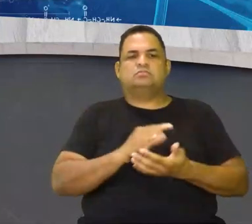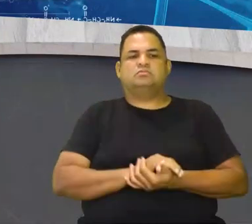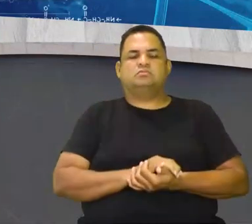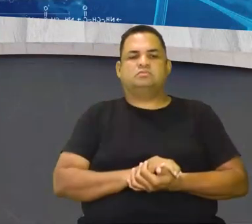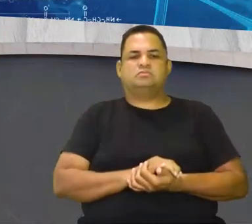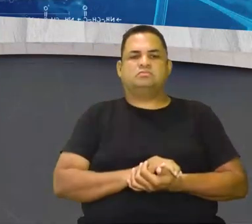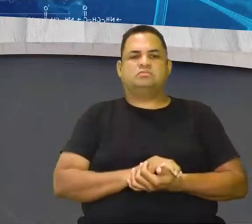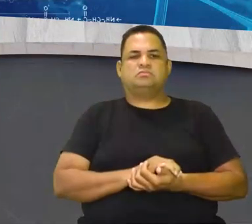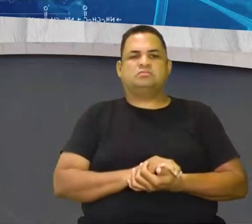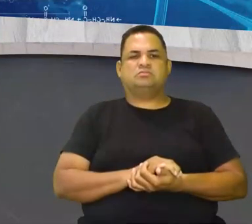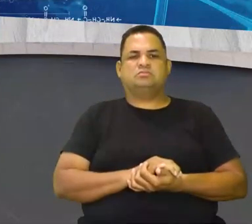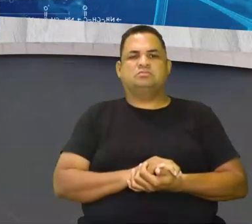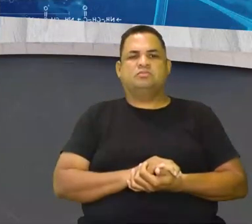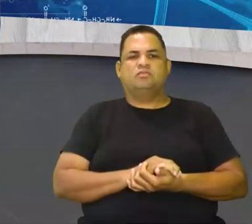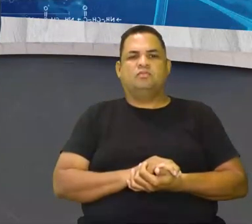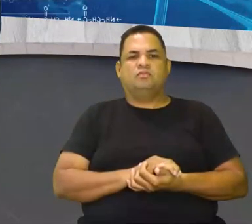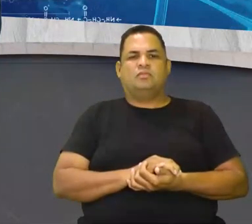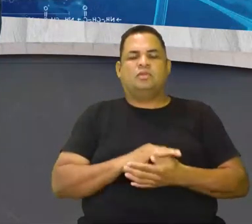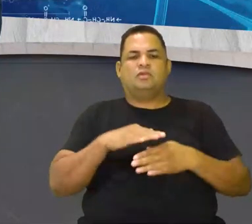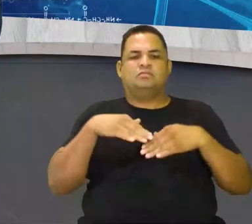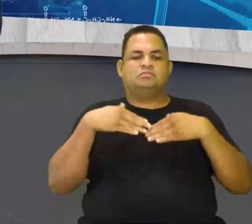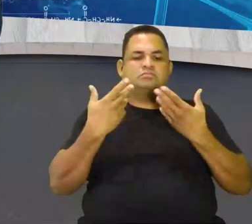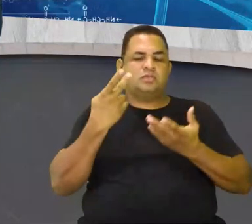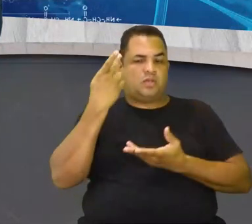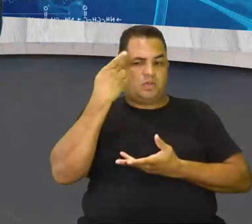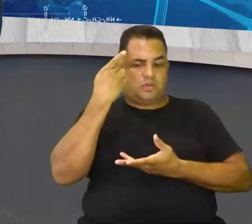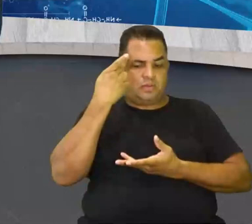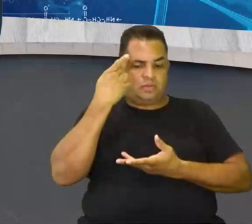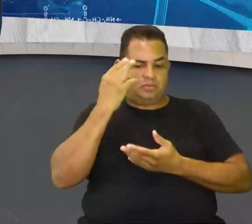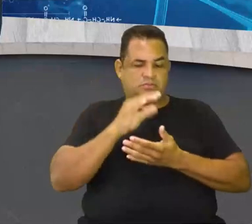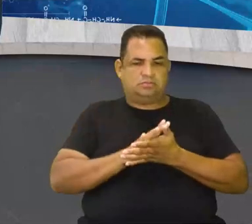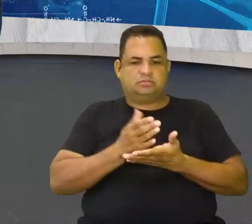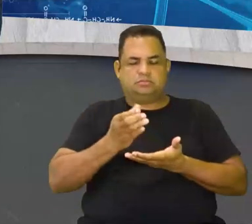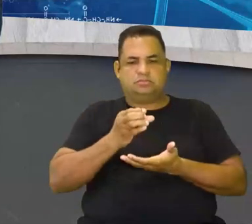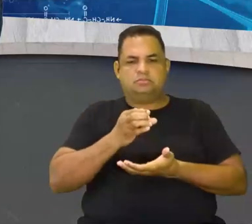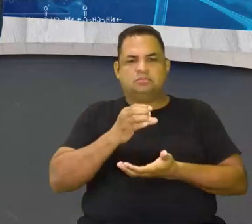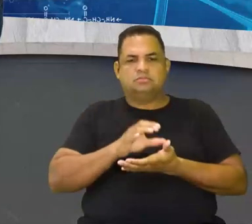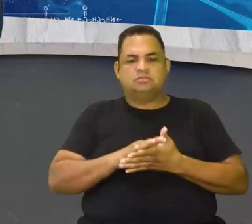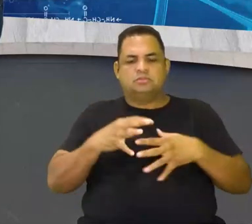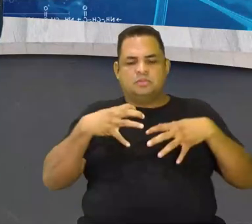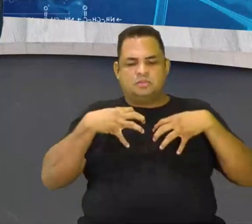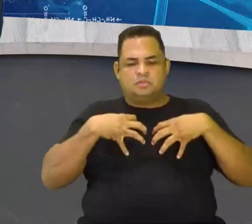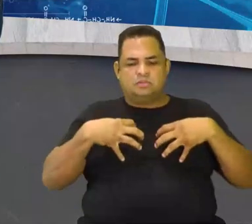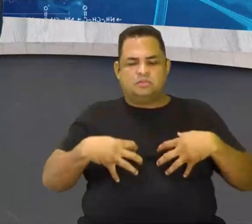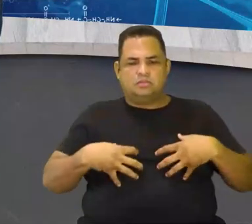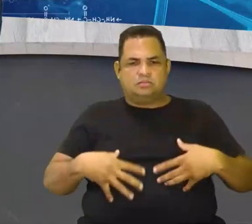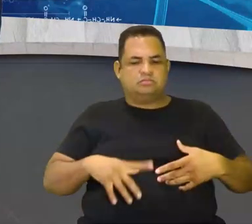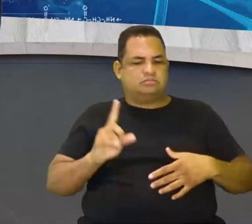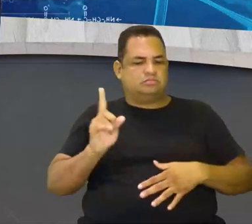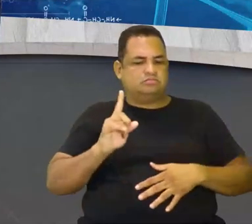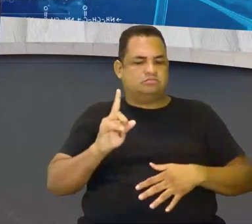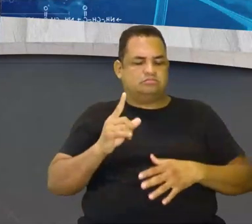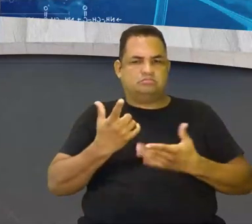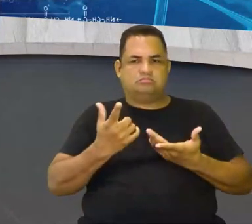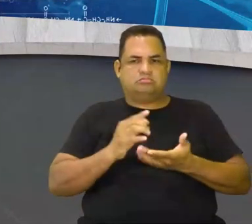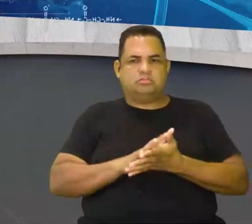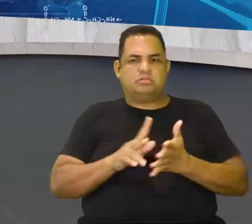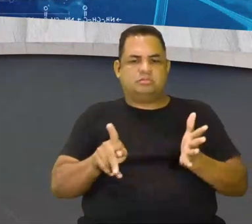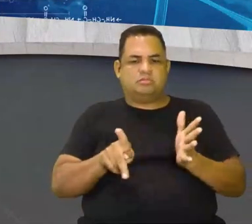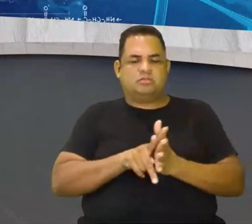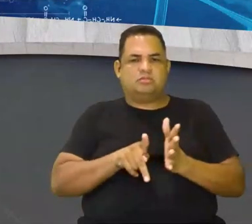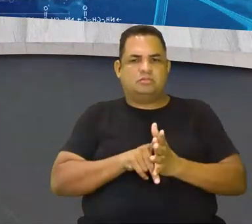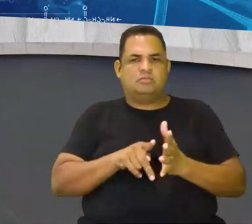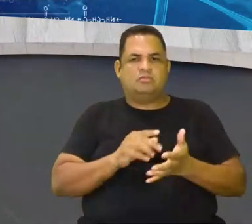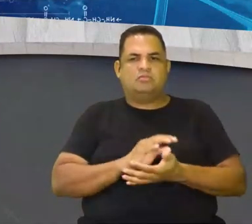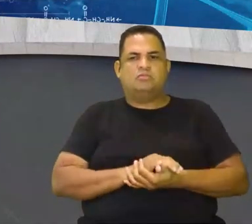porque em condições normais, o organismo não está preparado para isso, né, professora?